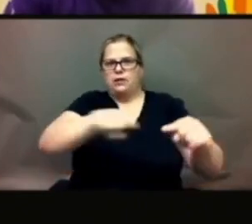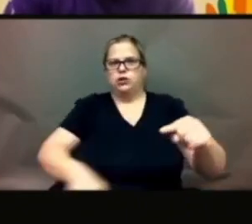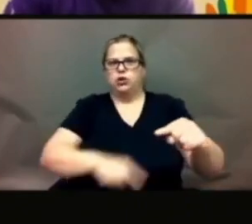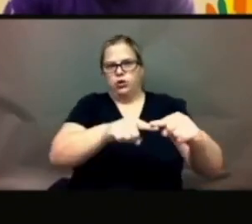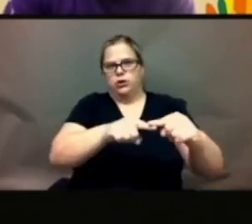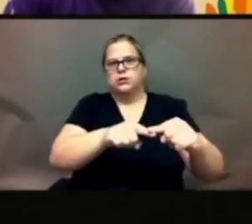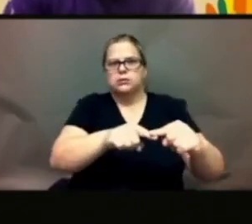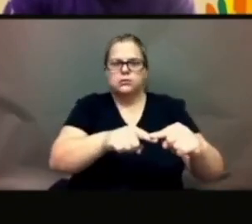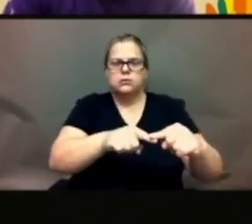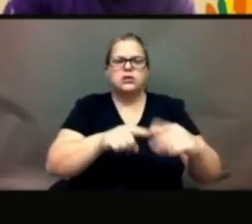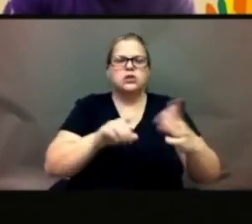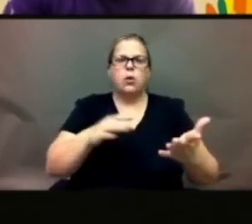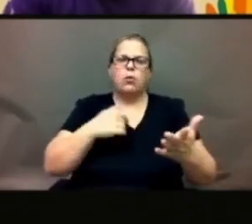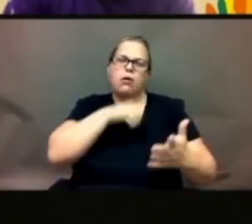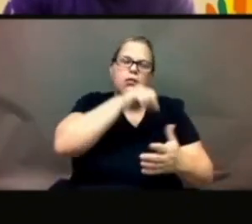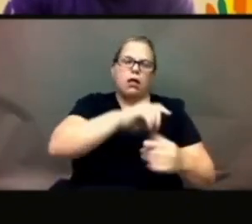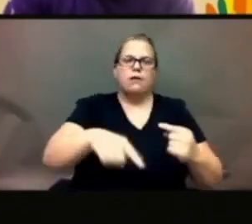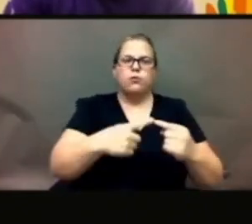esse circuito.